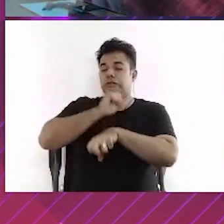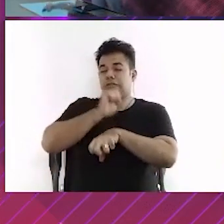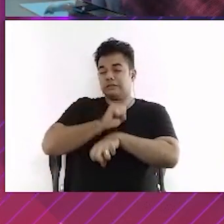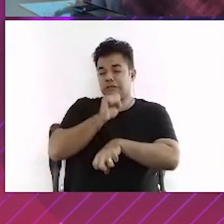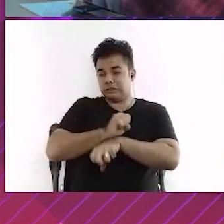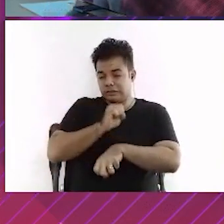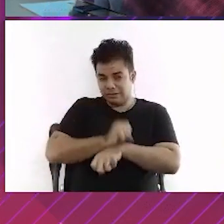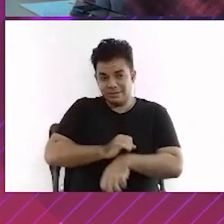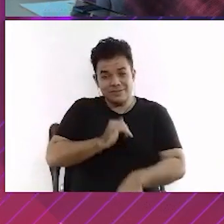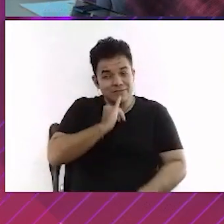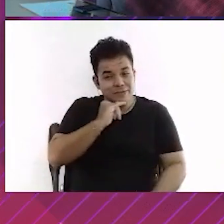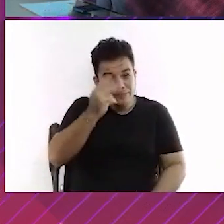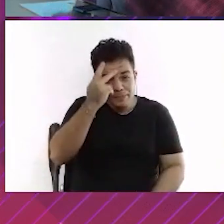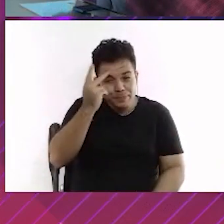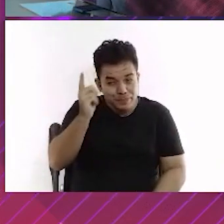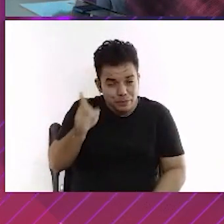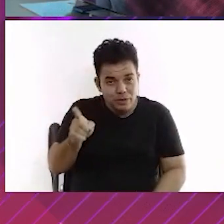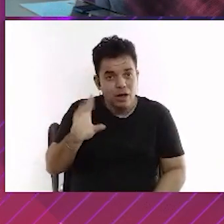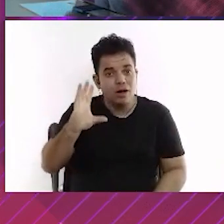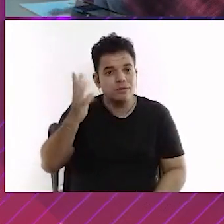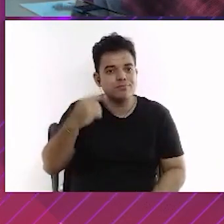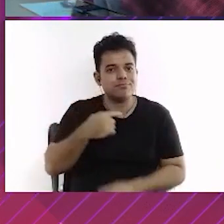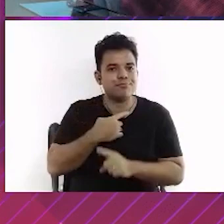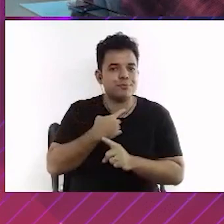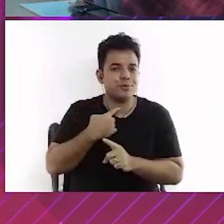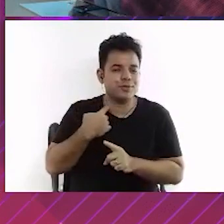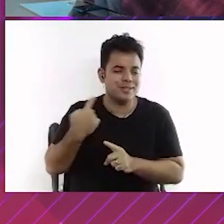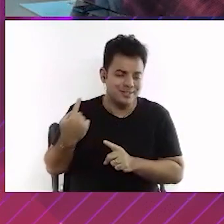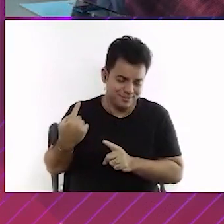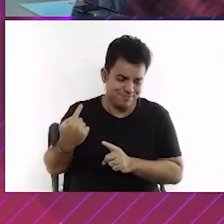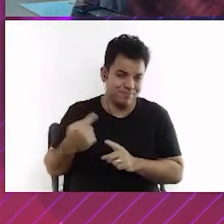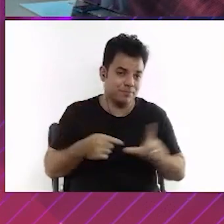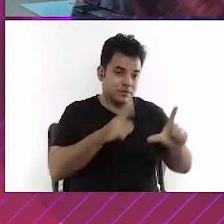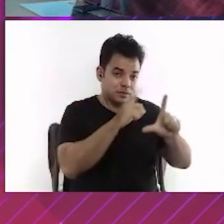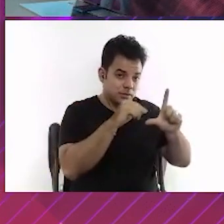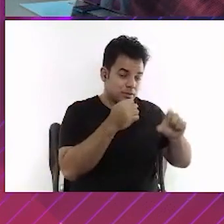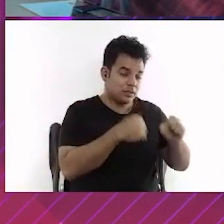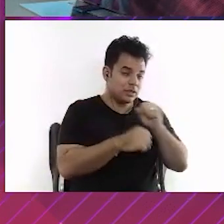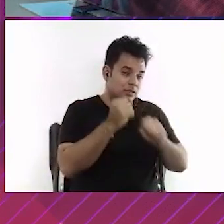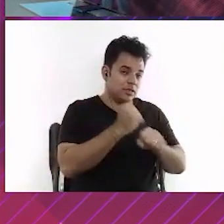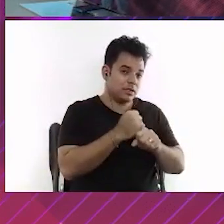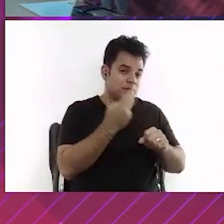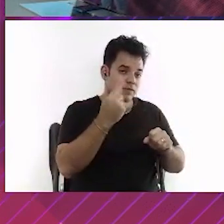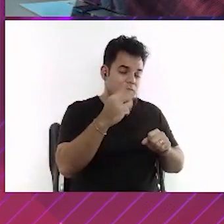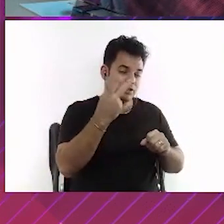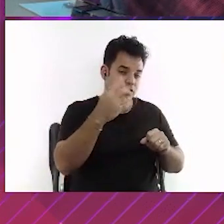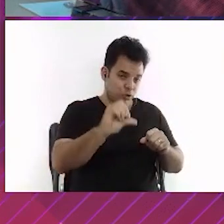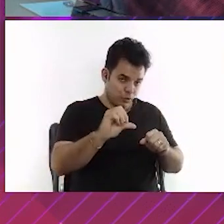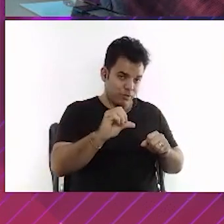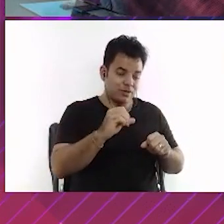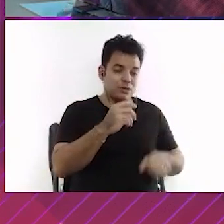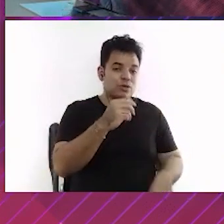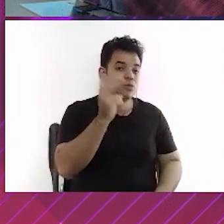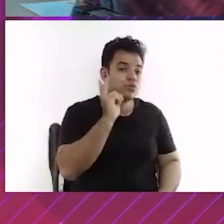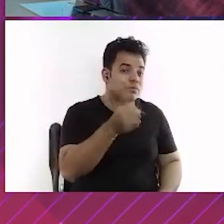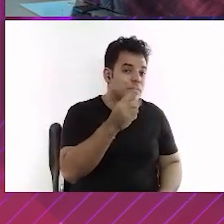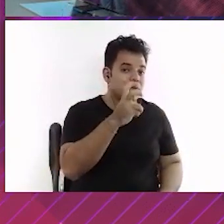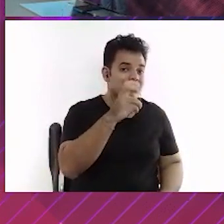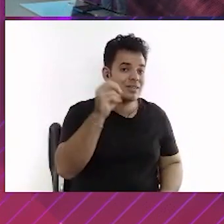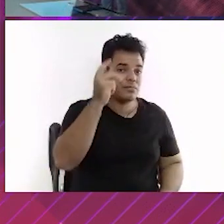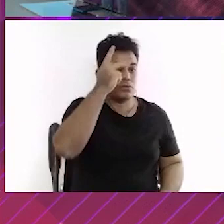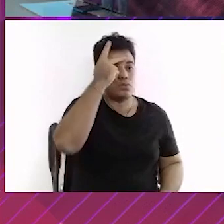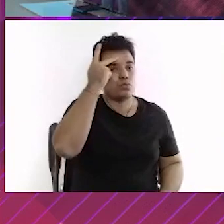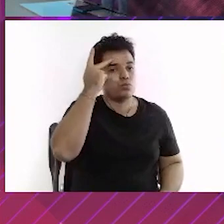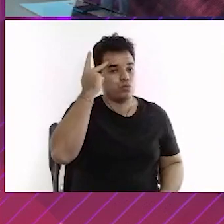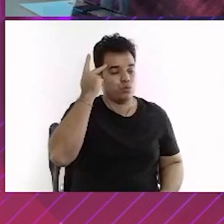órgão, elas acabam morrendo. No ano de 2019, a gente teve aí quase 2.500 pessoas que faleceram